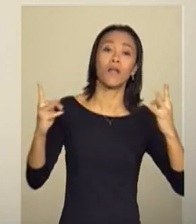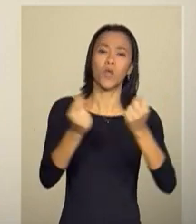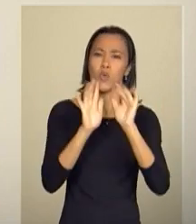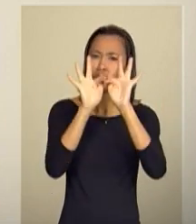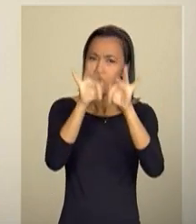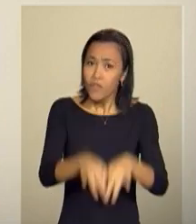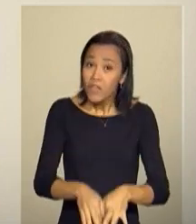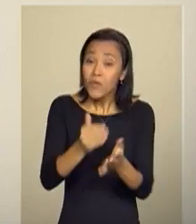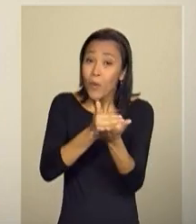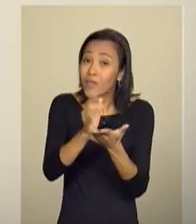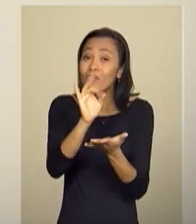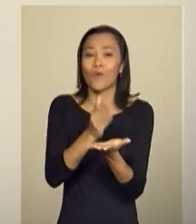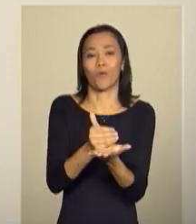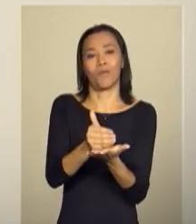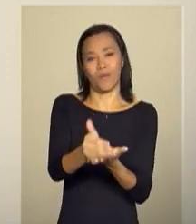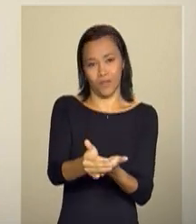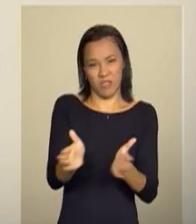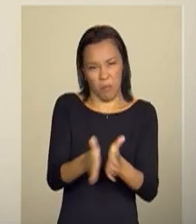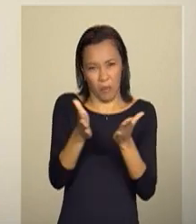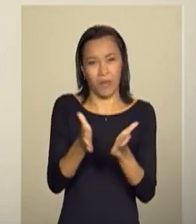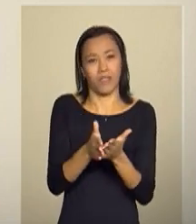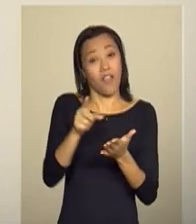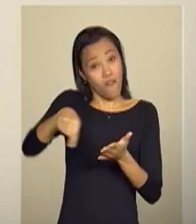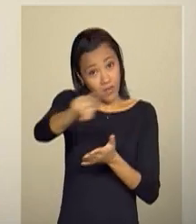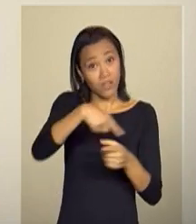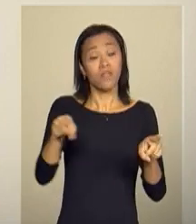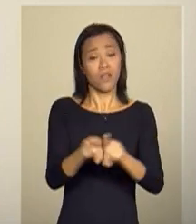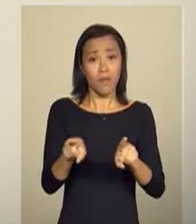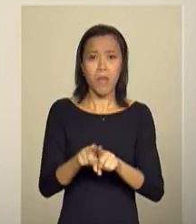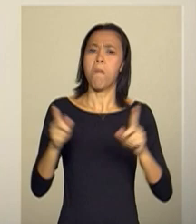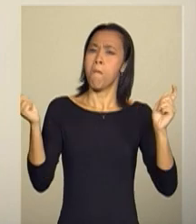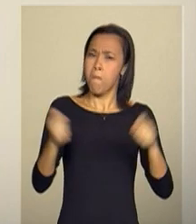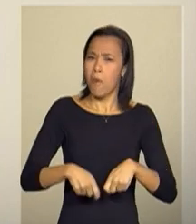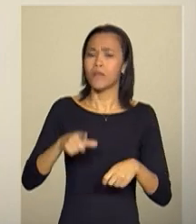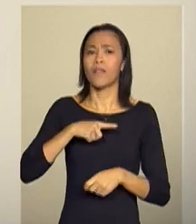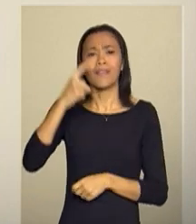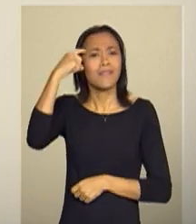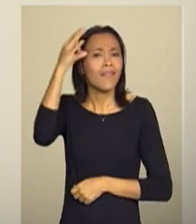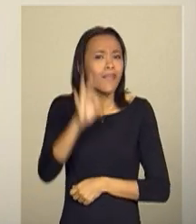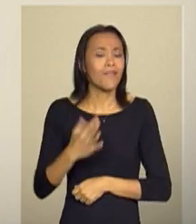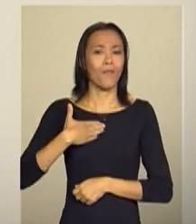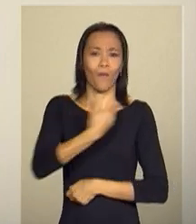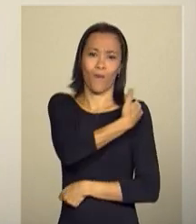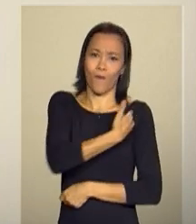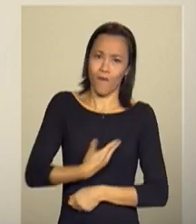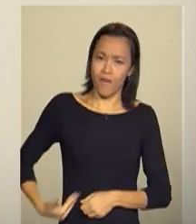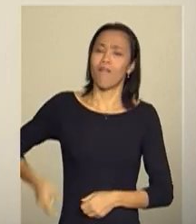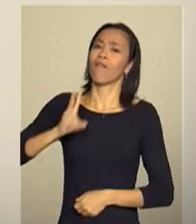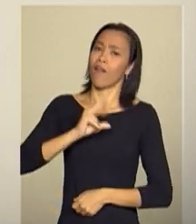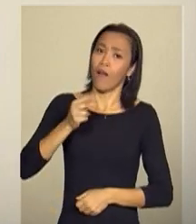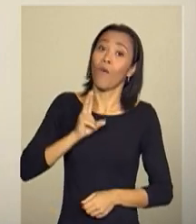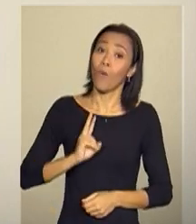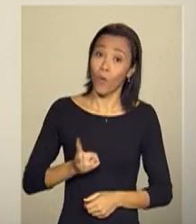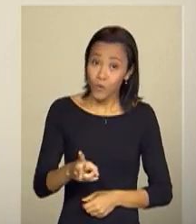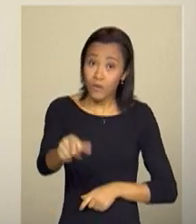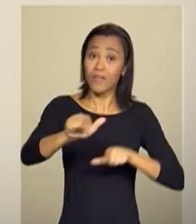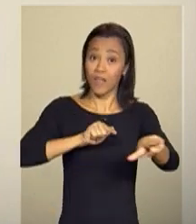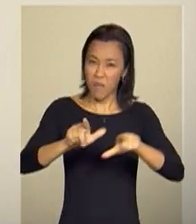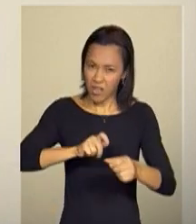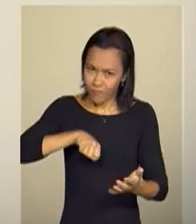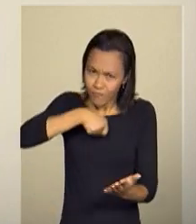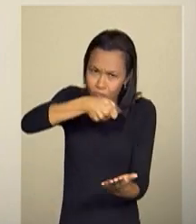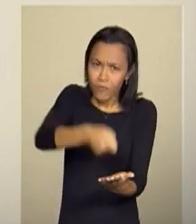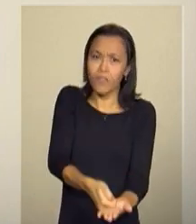fim da miséria é só um começo vocês também podem ter certeza que o meu governo vai continuar trabalhando